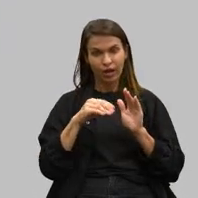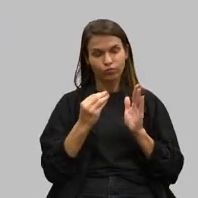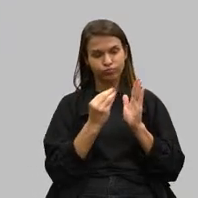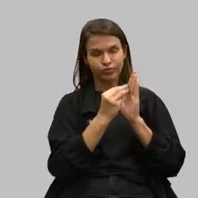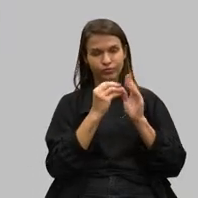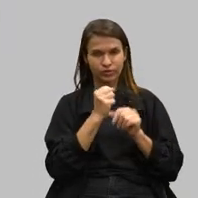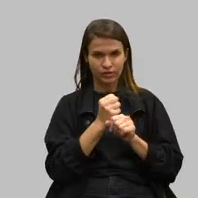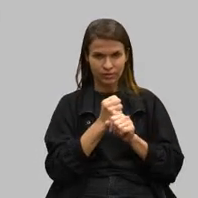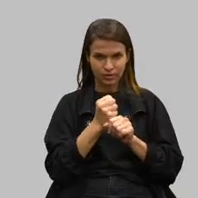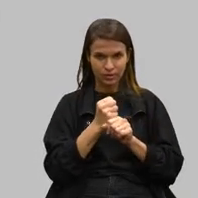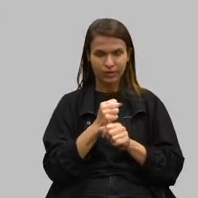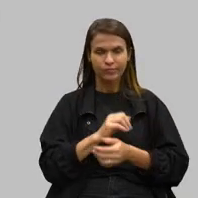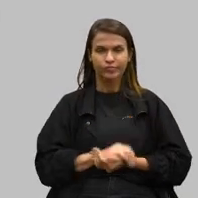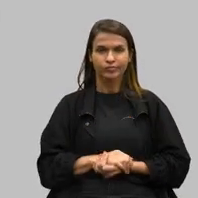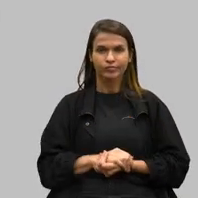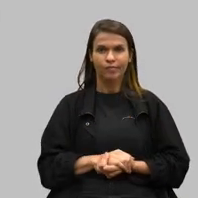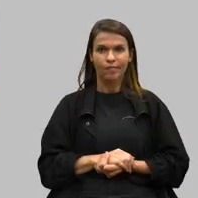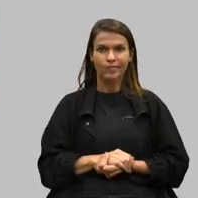Fábio, por dois minutos.